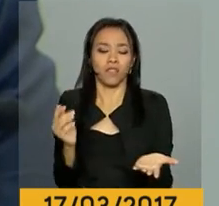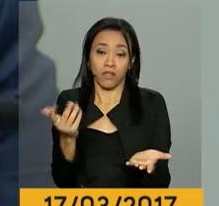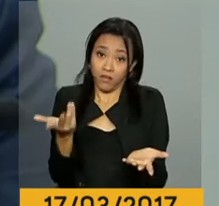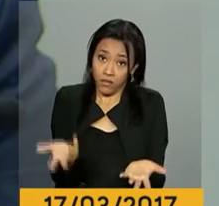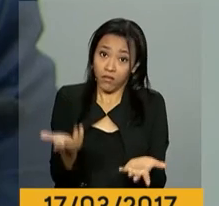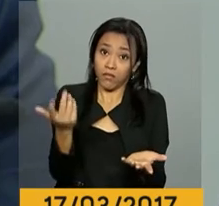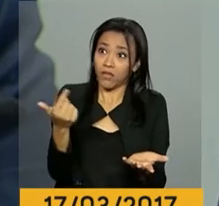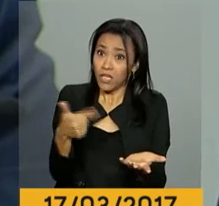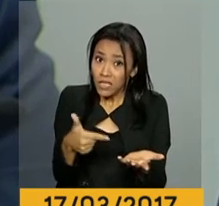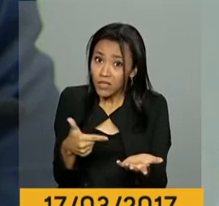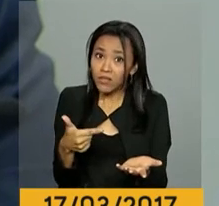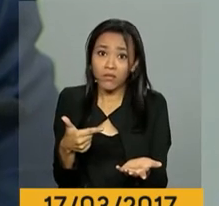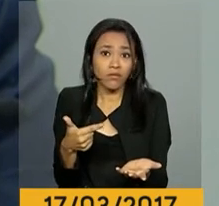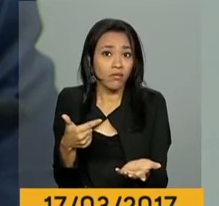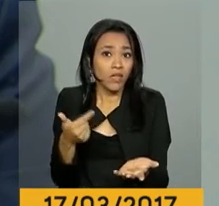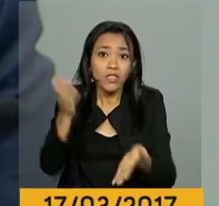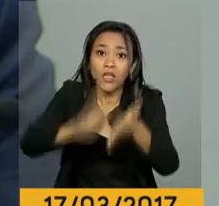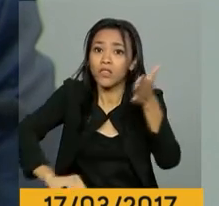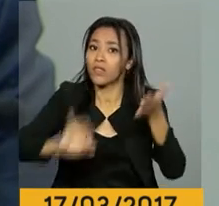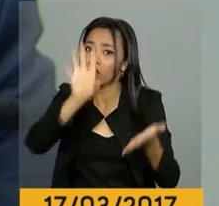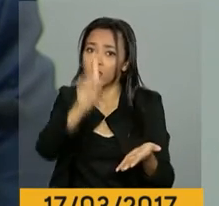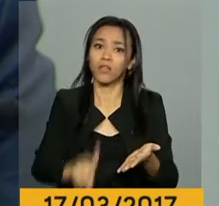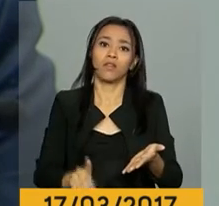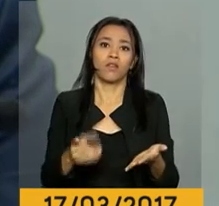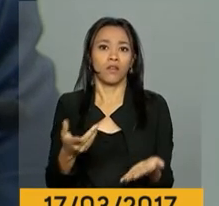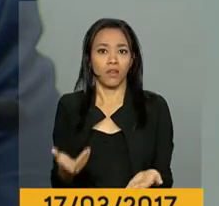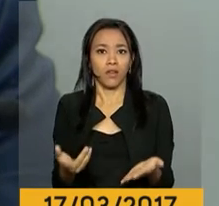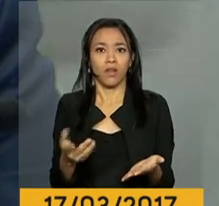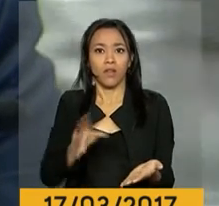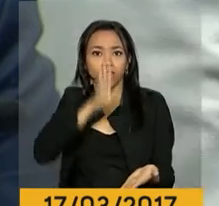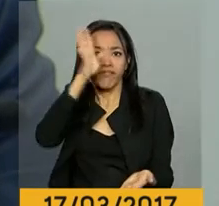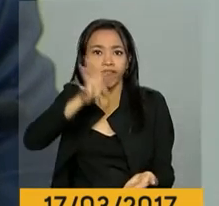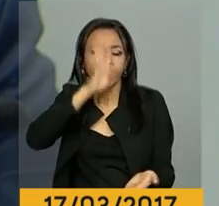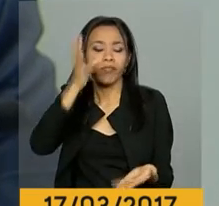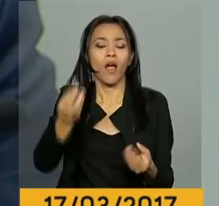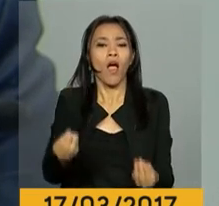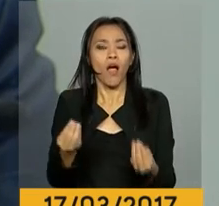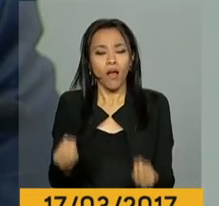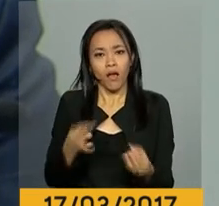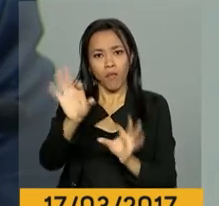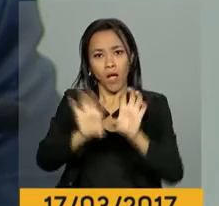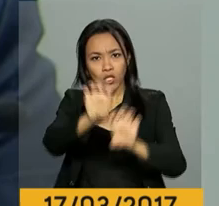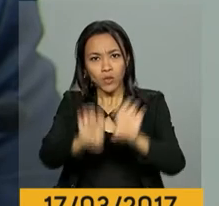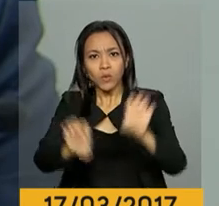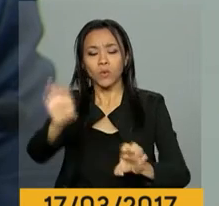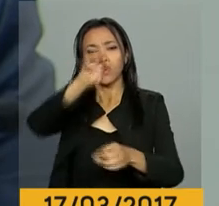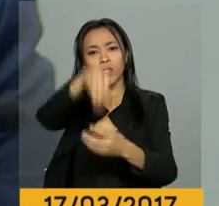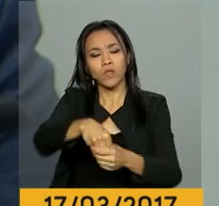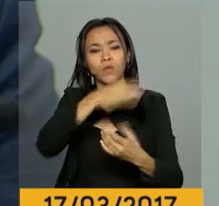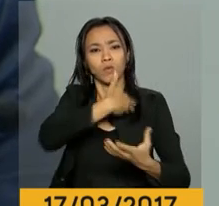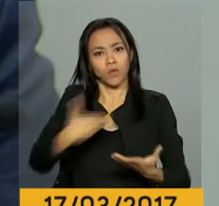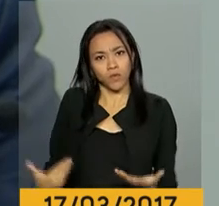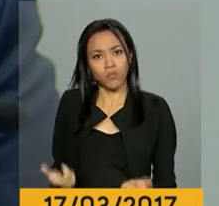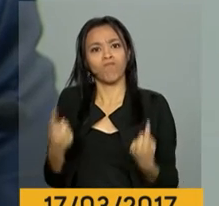menosprezadas, e isto é violação à estrutura do Estado, não é? Quando eu vejo, por